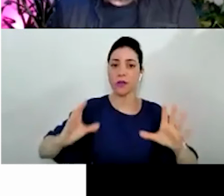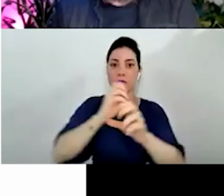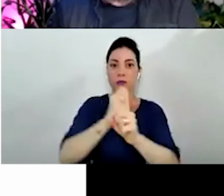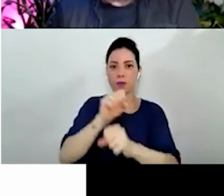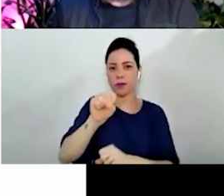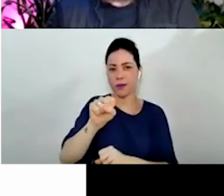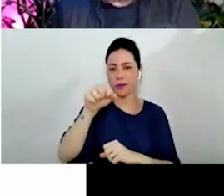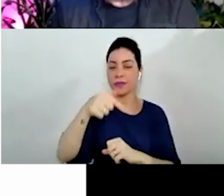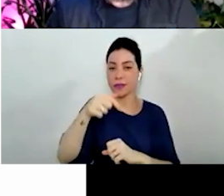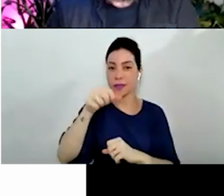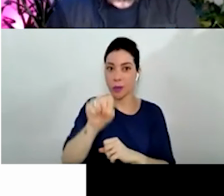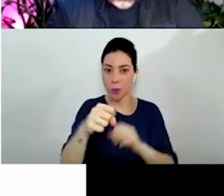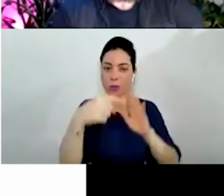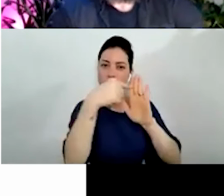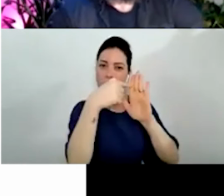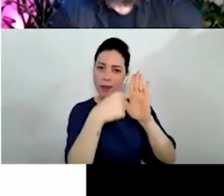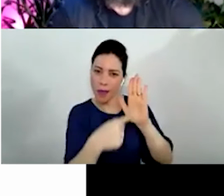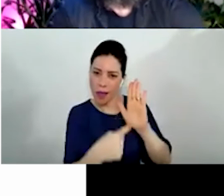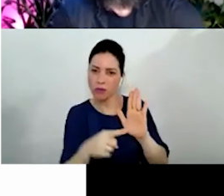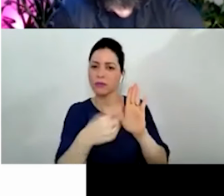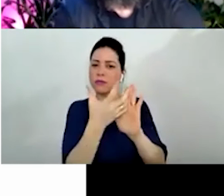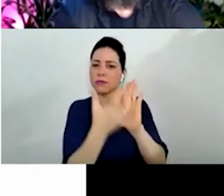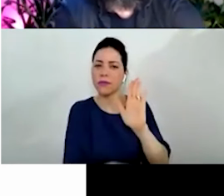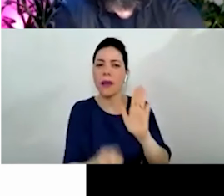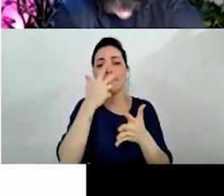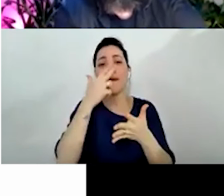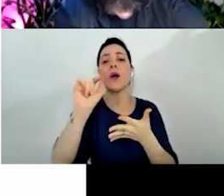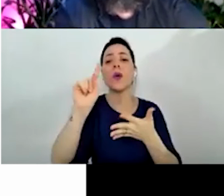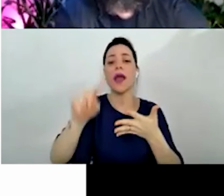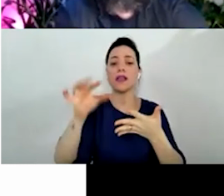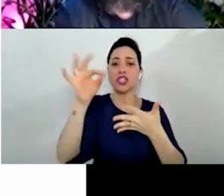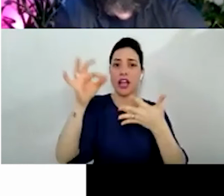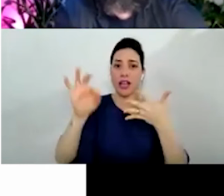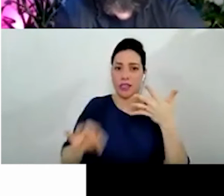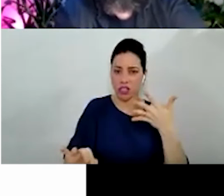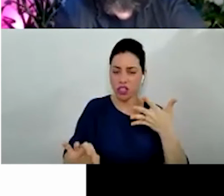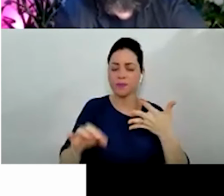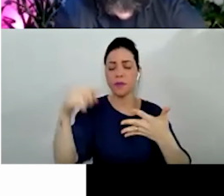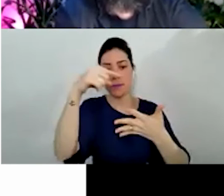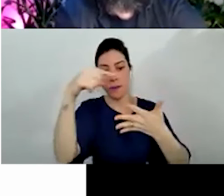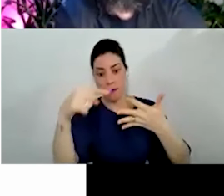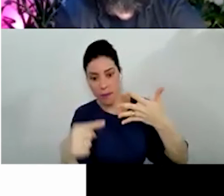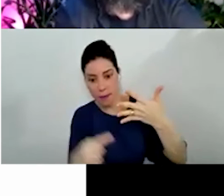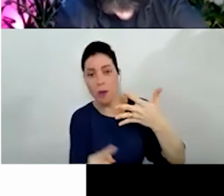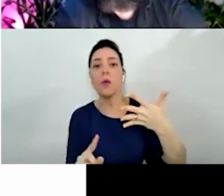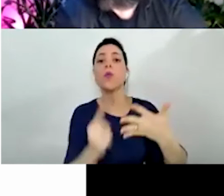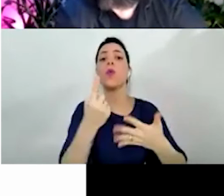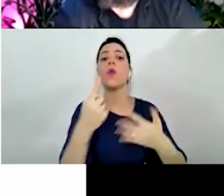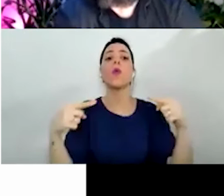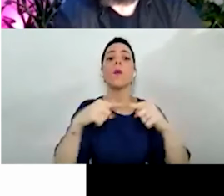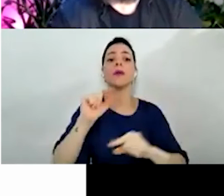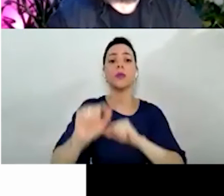critérios atualmente válidos praticamente como se fosse um check list um deles é o pronúncia pronúncia é